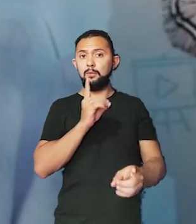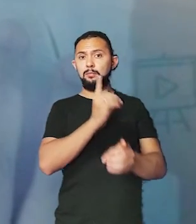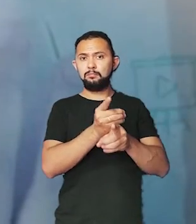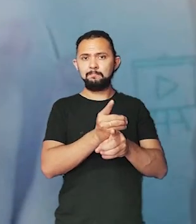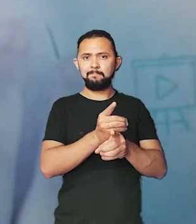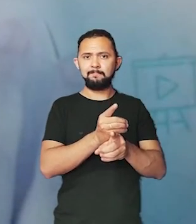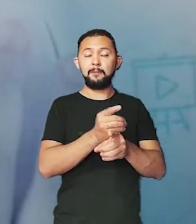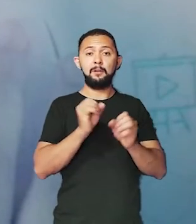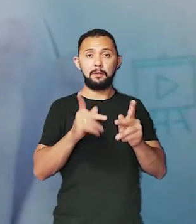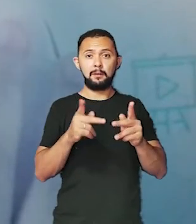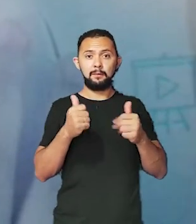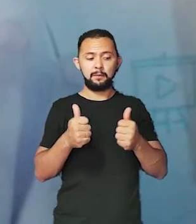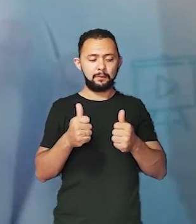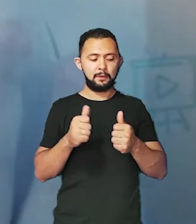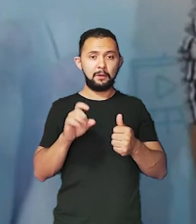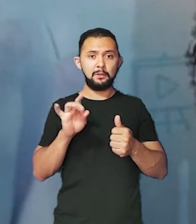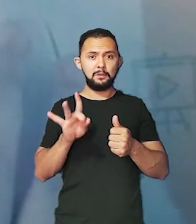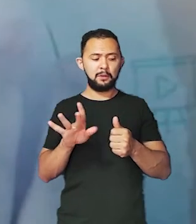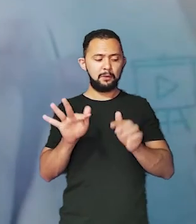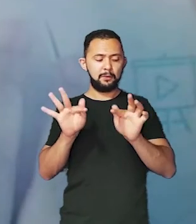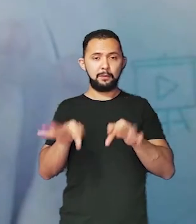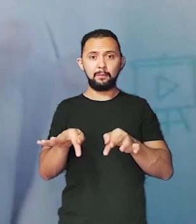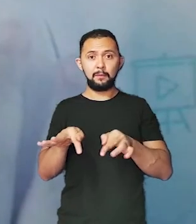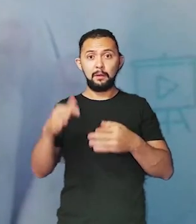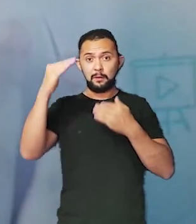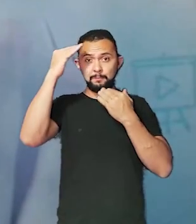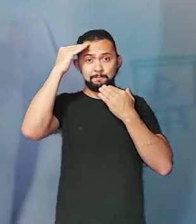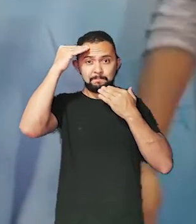assunto. Certo? Deixa eu só passar para o último slide aqui, onde tem meu